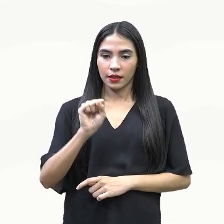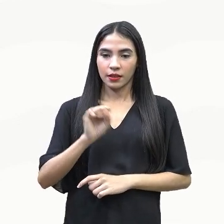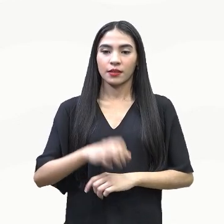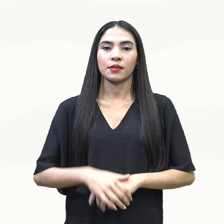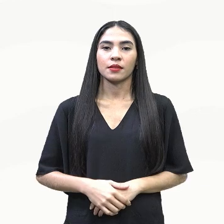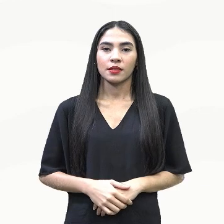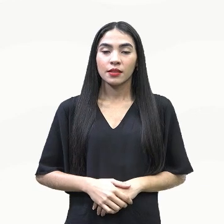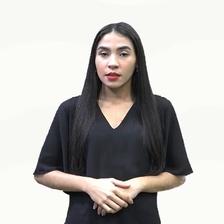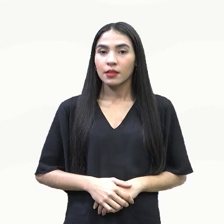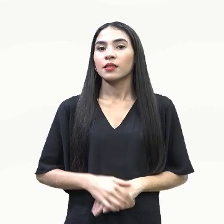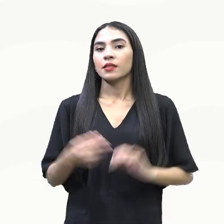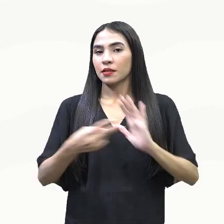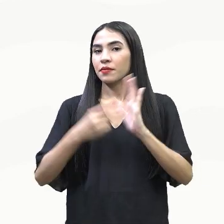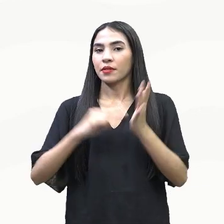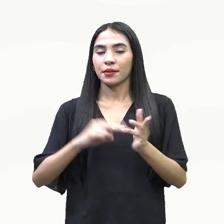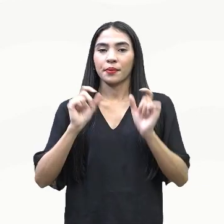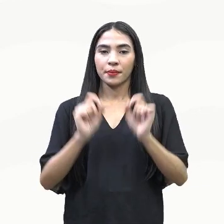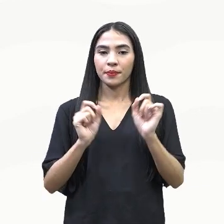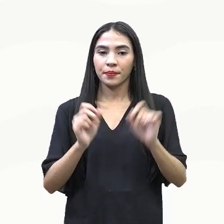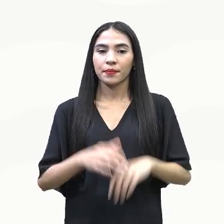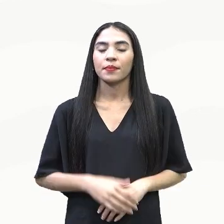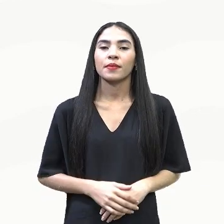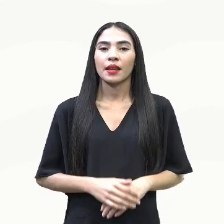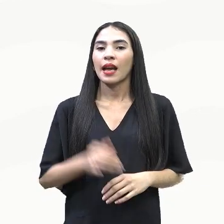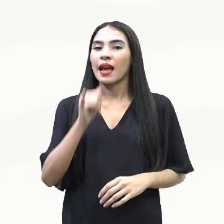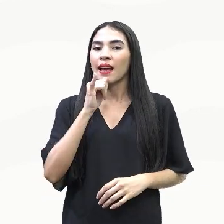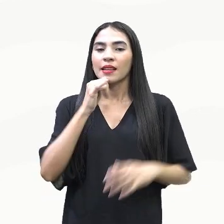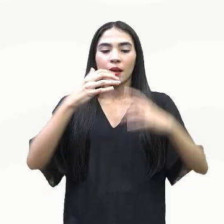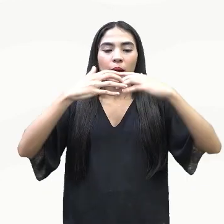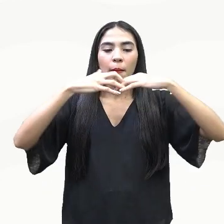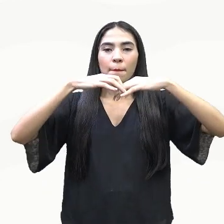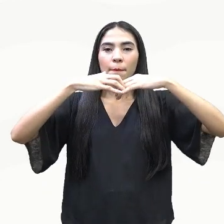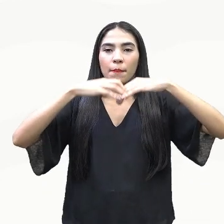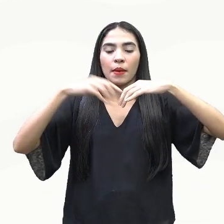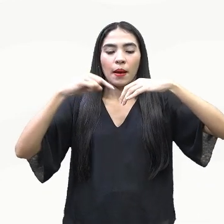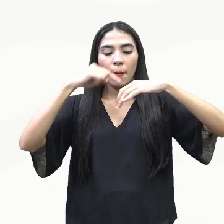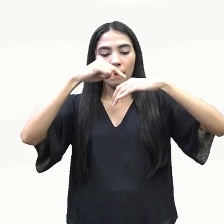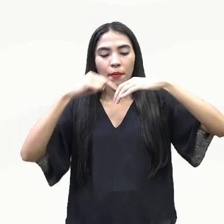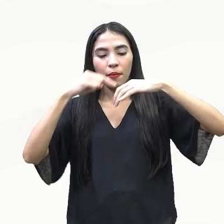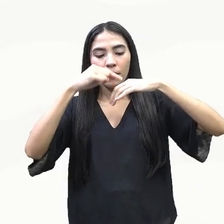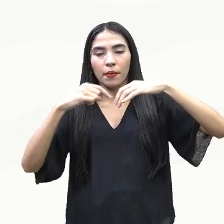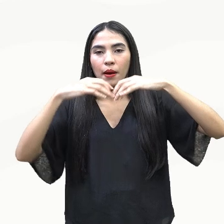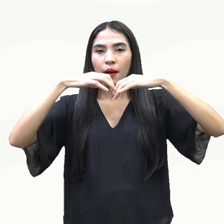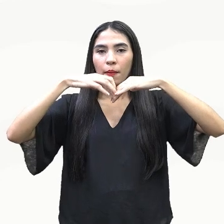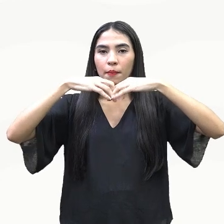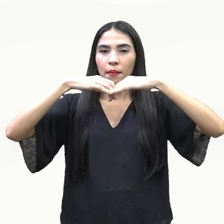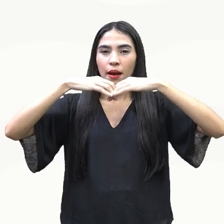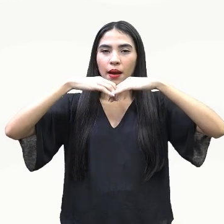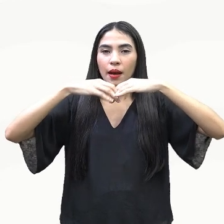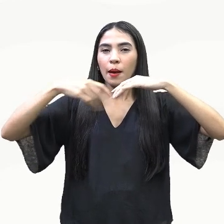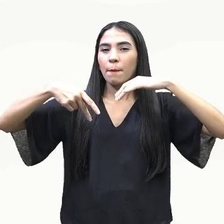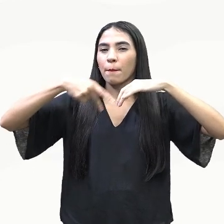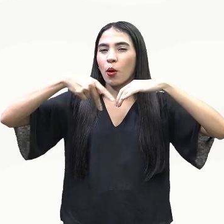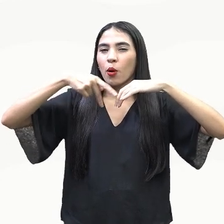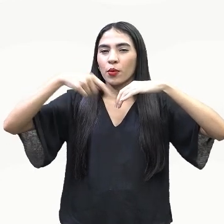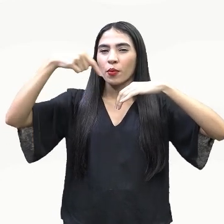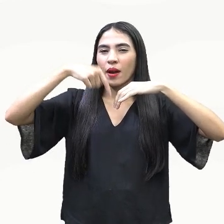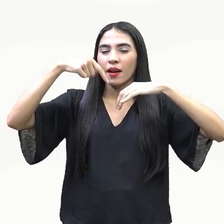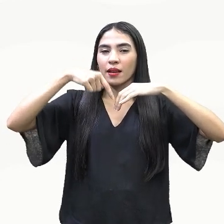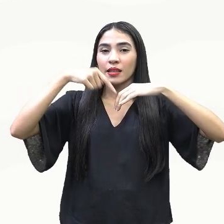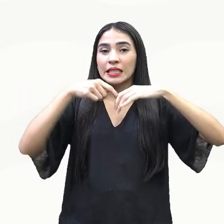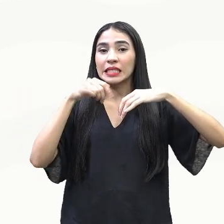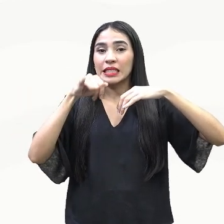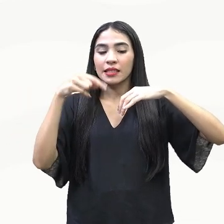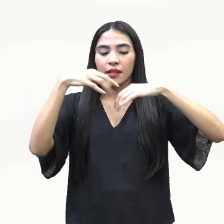Cerebrovasculares. Aí está falando, né, dos vasos no cérebro. E então, quando acontece